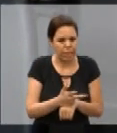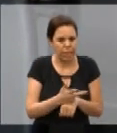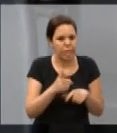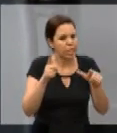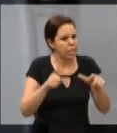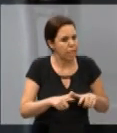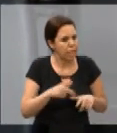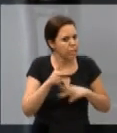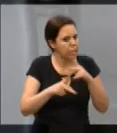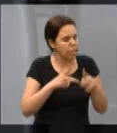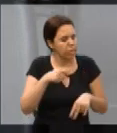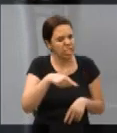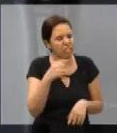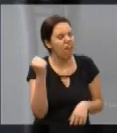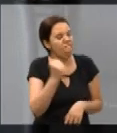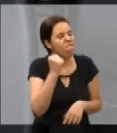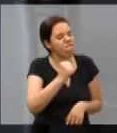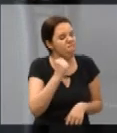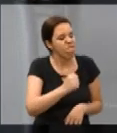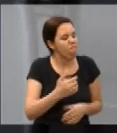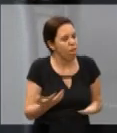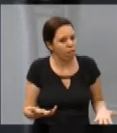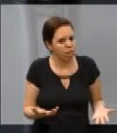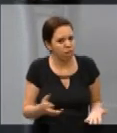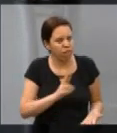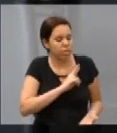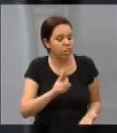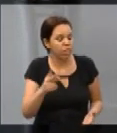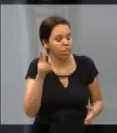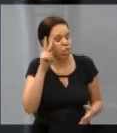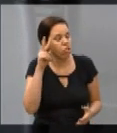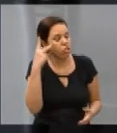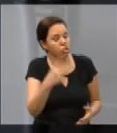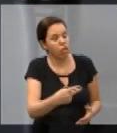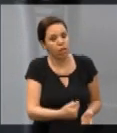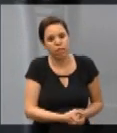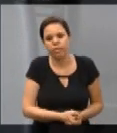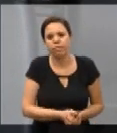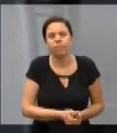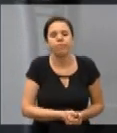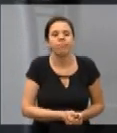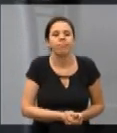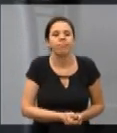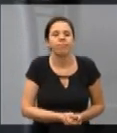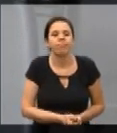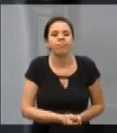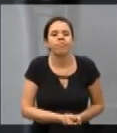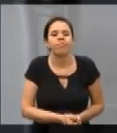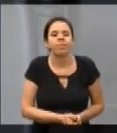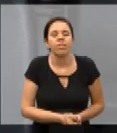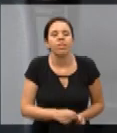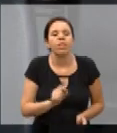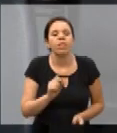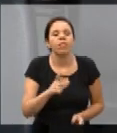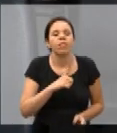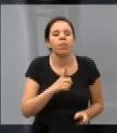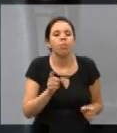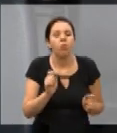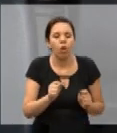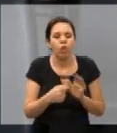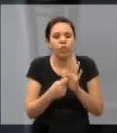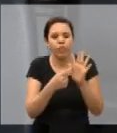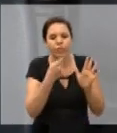em que as pessoas foram assassinadas, né? Na seita lá da história, seita religiosa. Sem spoiler. Mas o Paraíso Perdido pode